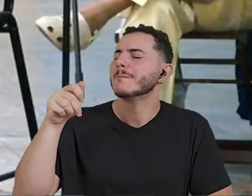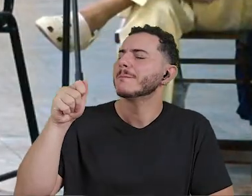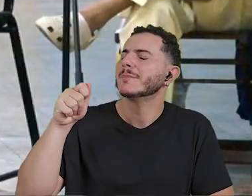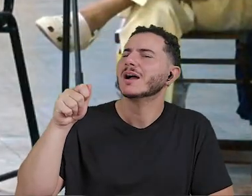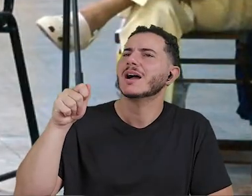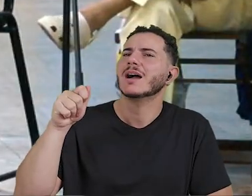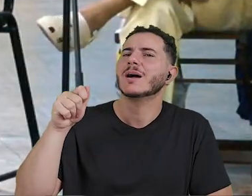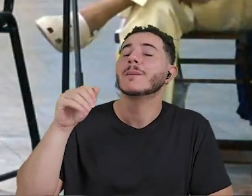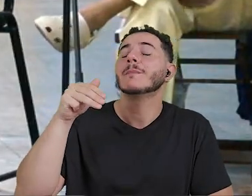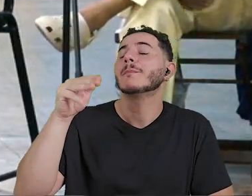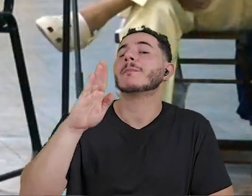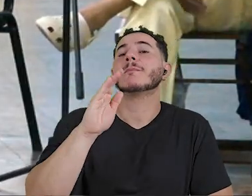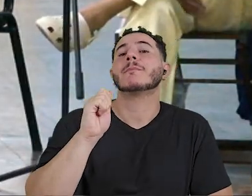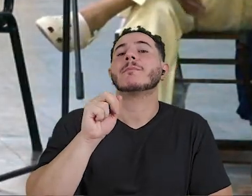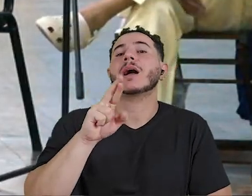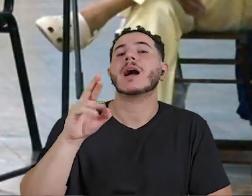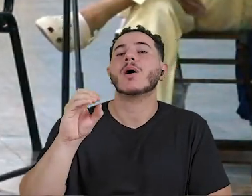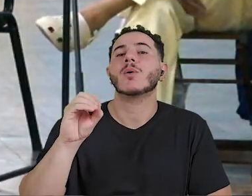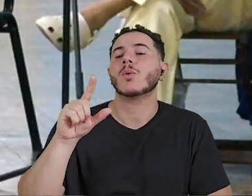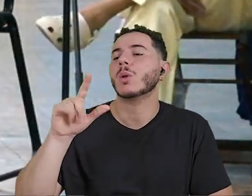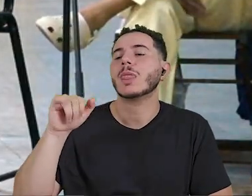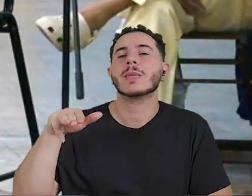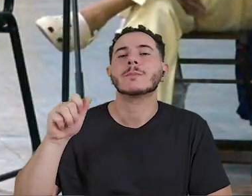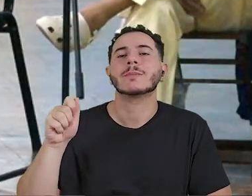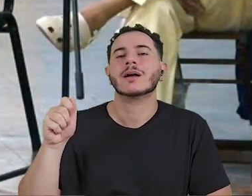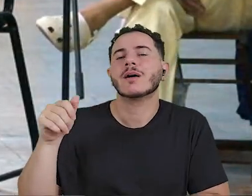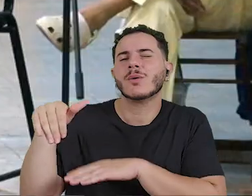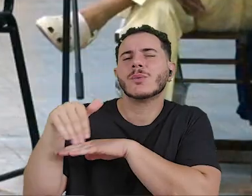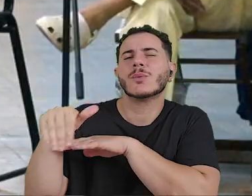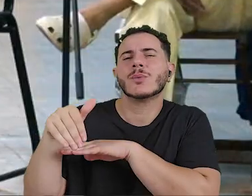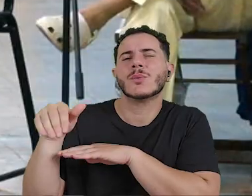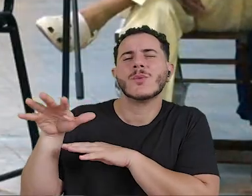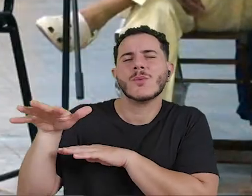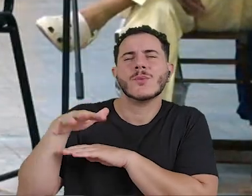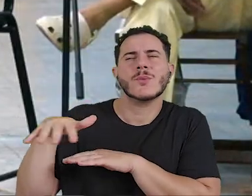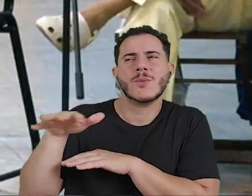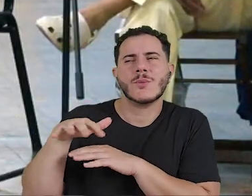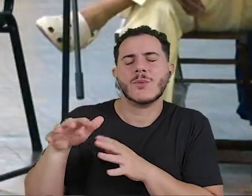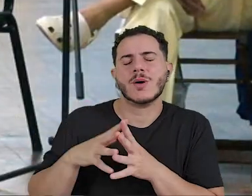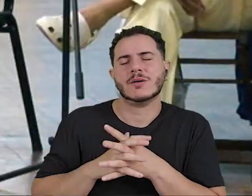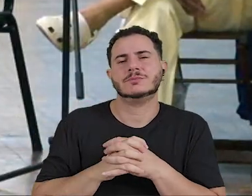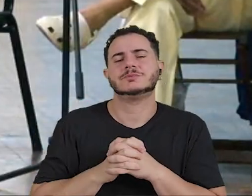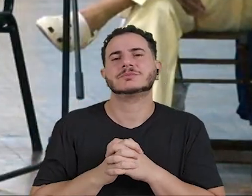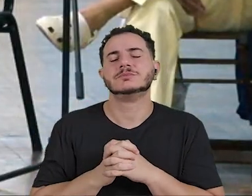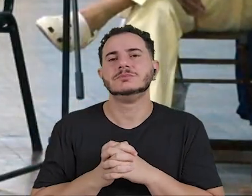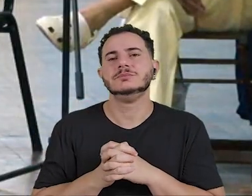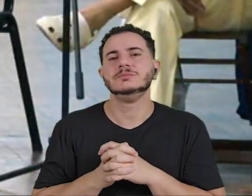daquela maternidade? Barro Lima. Ali tem uma rua, Marcelo, como naquela rua ali, Oitilho, é?